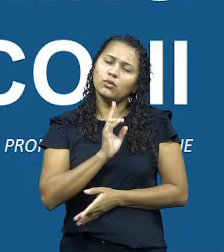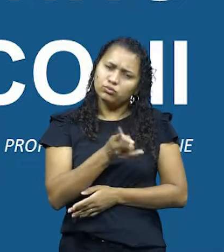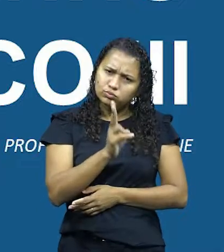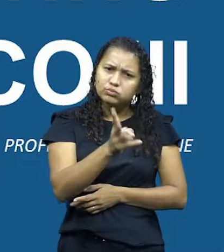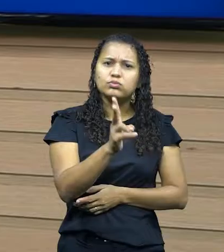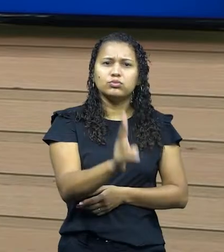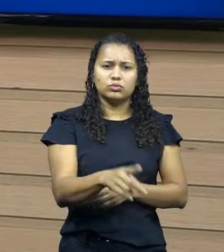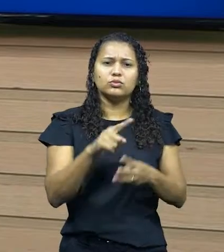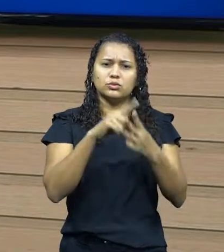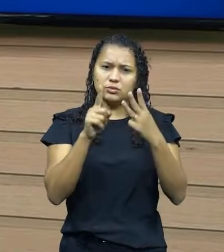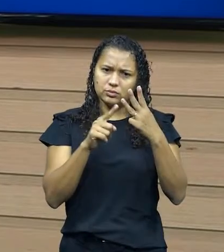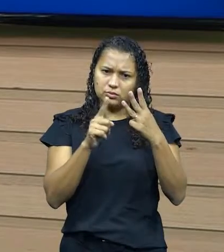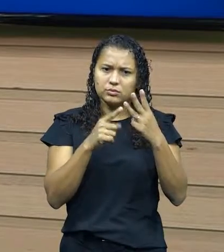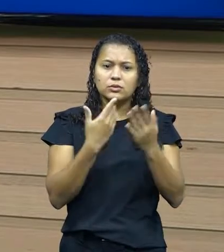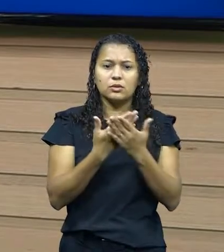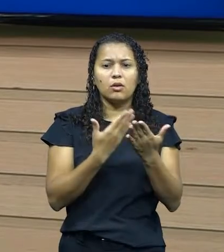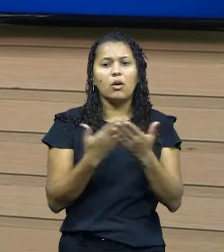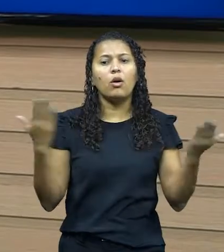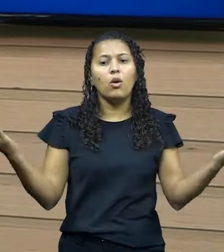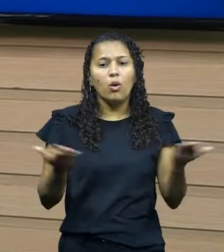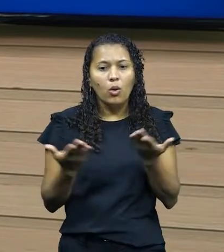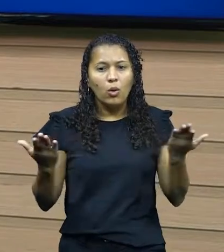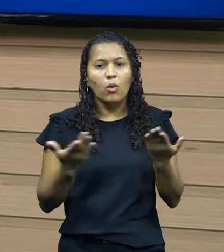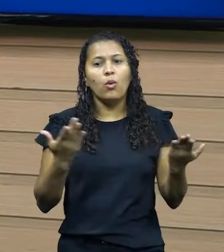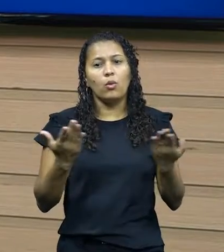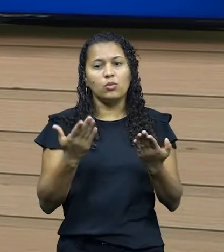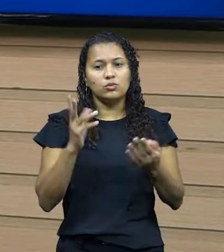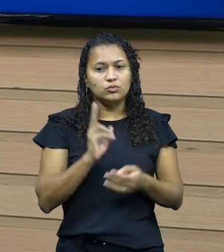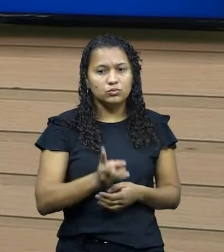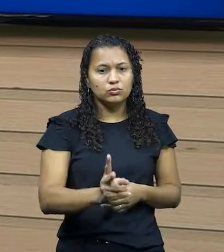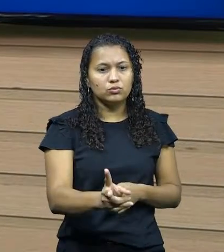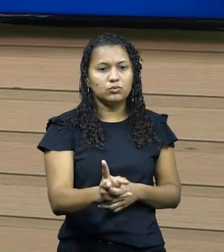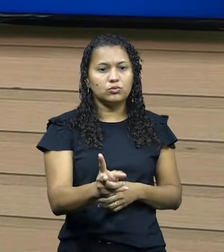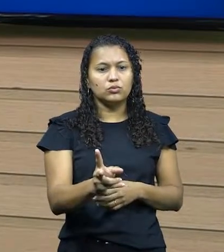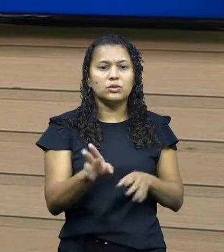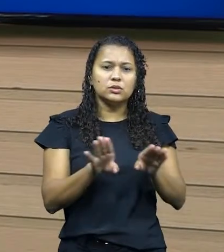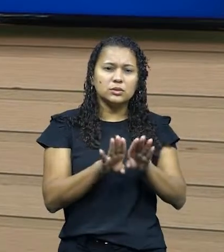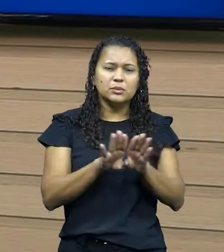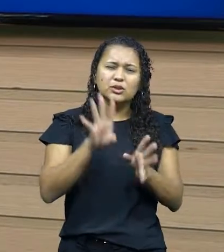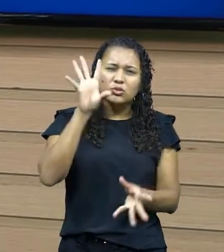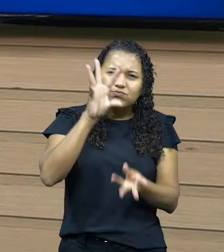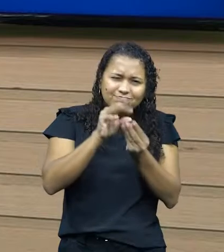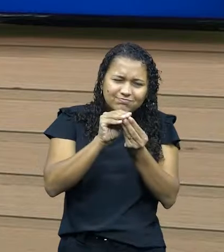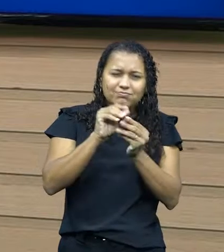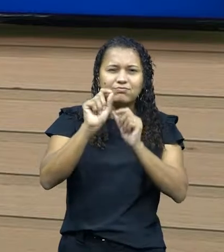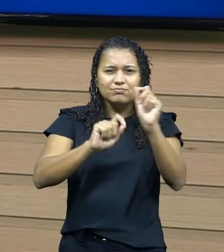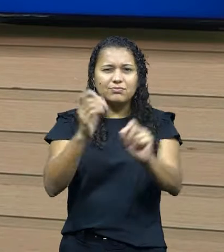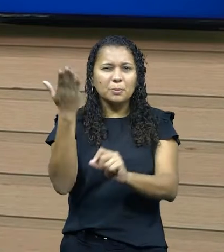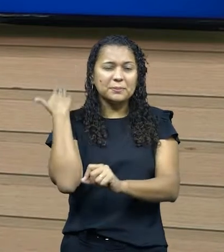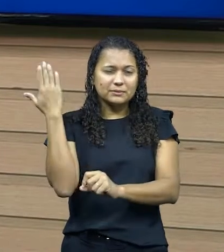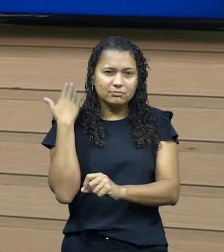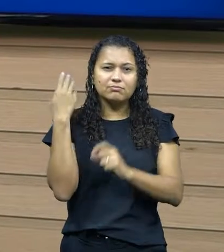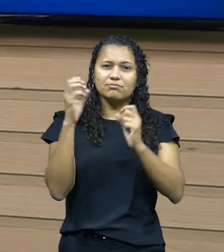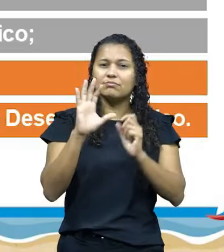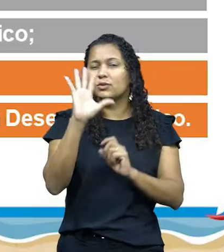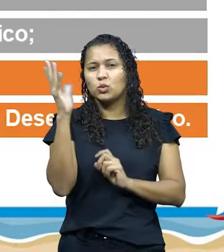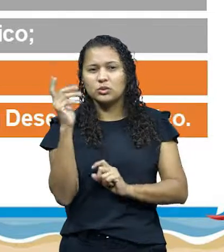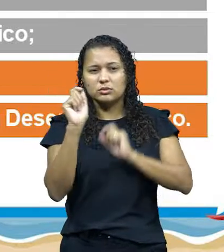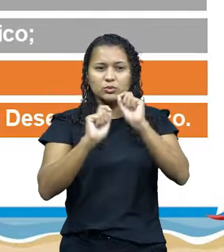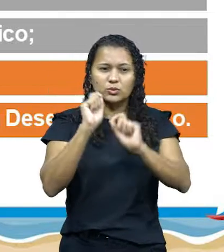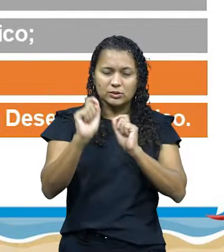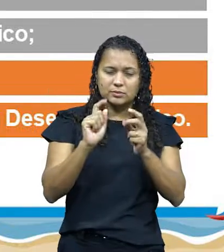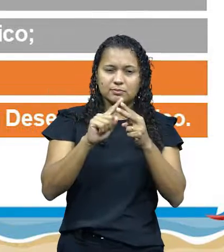3ª aula. Hoje nós vamos dar prosseguimento e vamos fazer só um resumozinho do que aconteceu nas 2 aulas